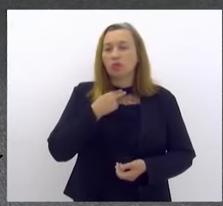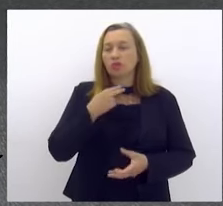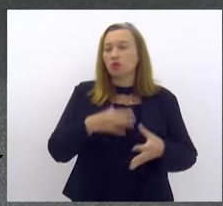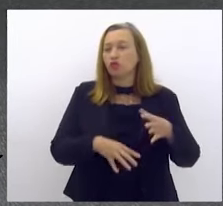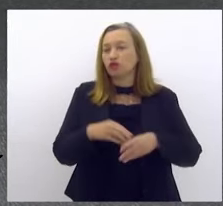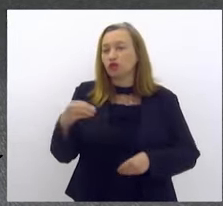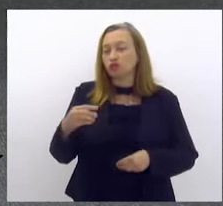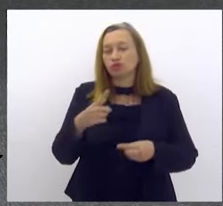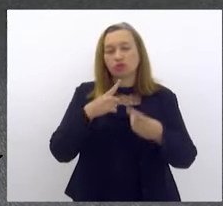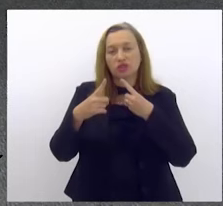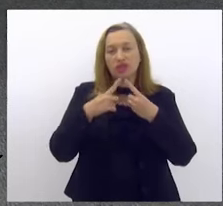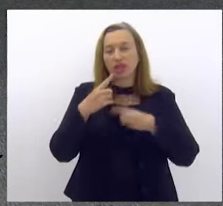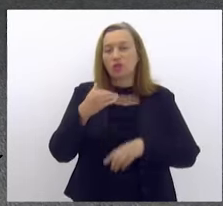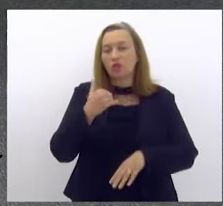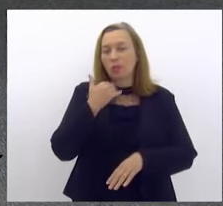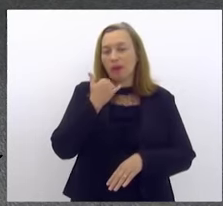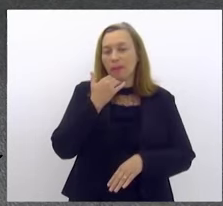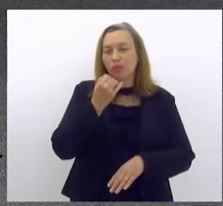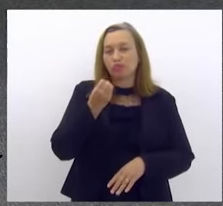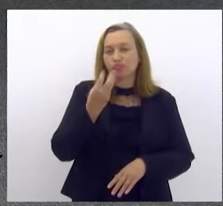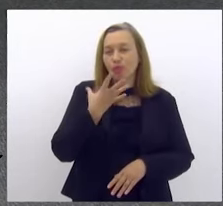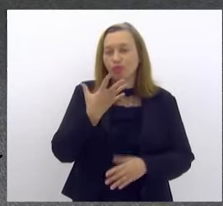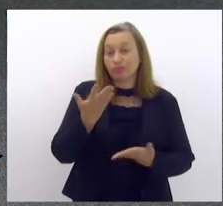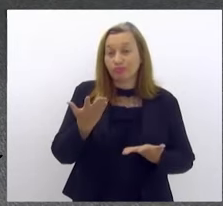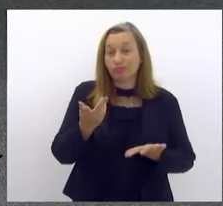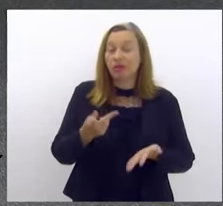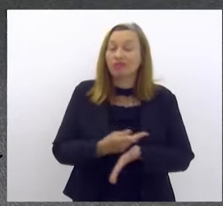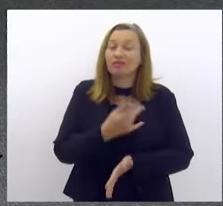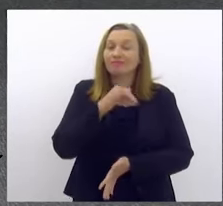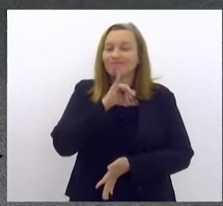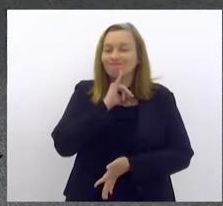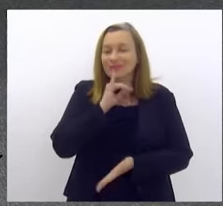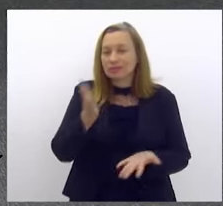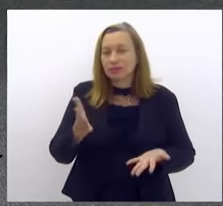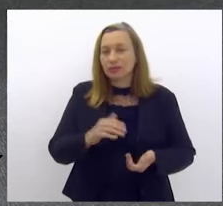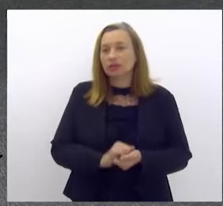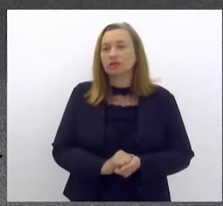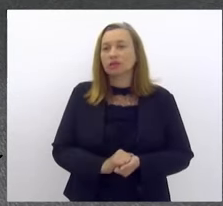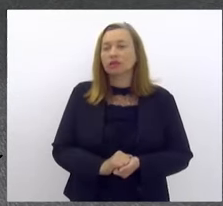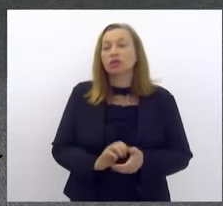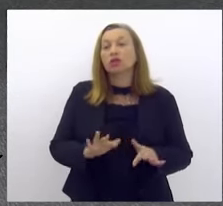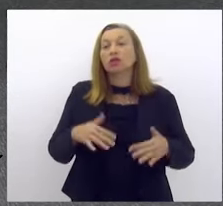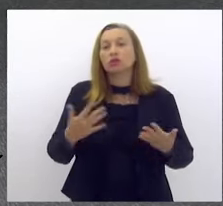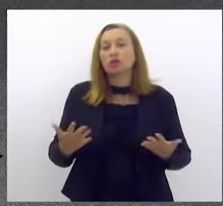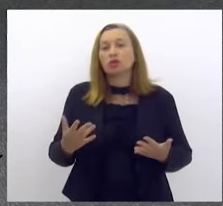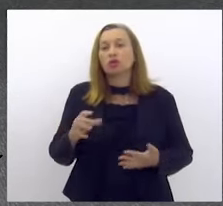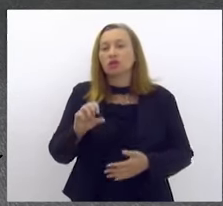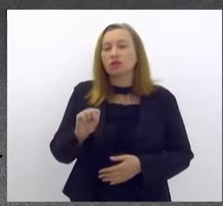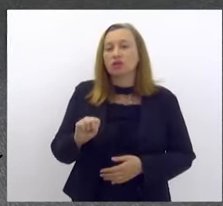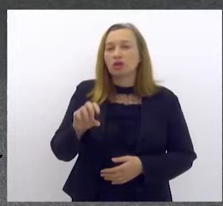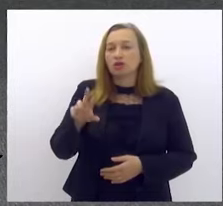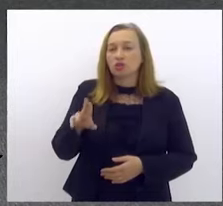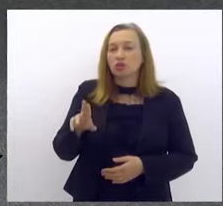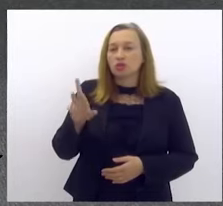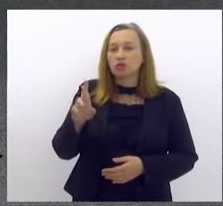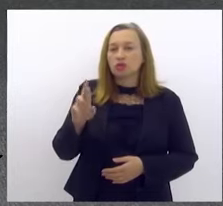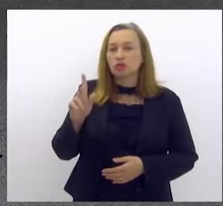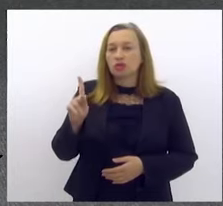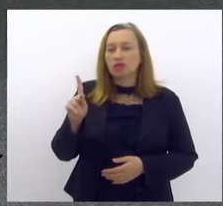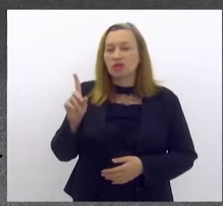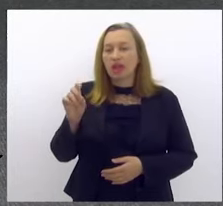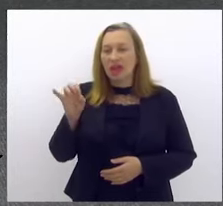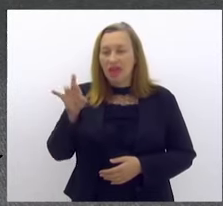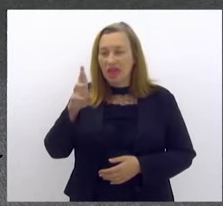boa conversa, ninguém. O que acontece, infelizmente, quando a Sudeste chegou na mão ou